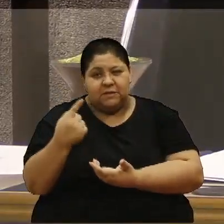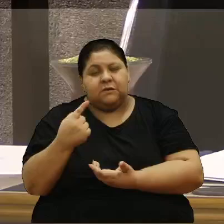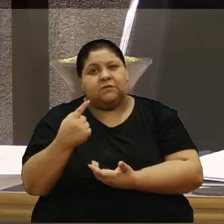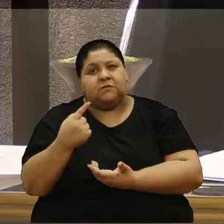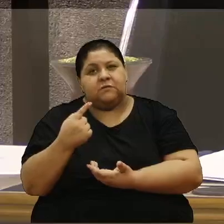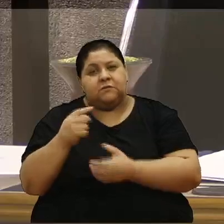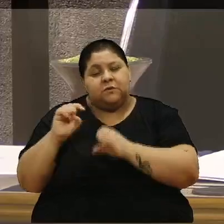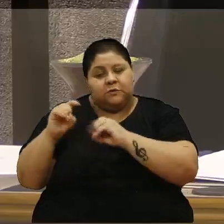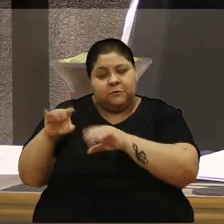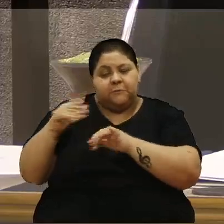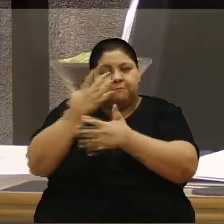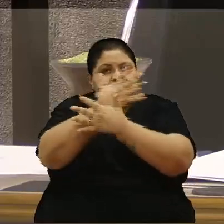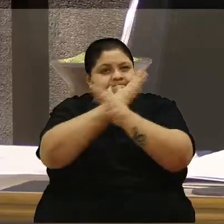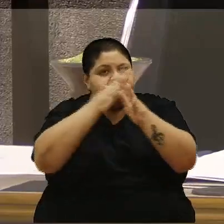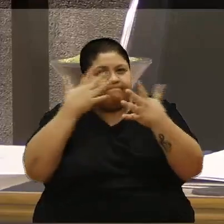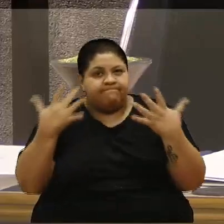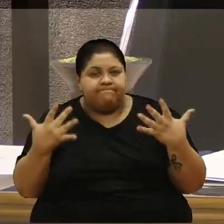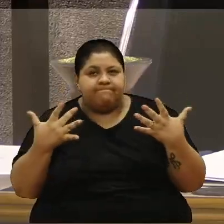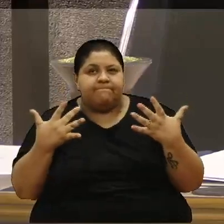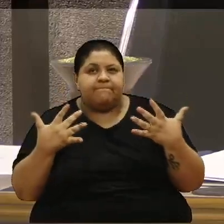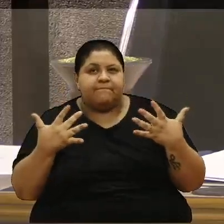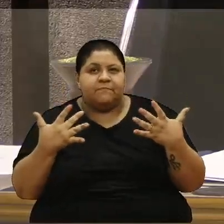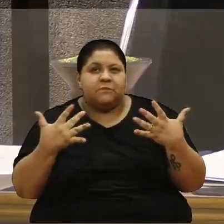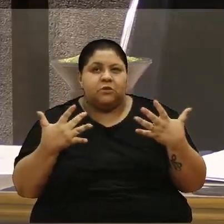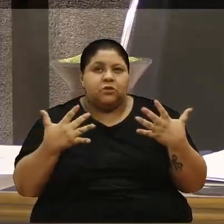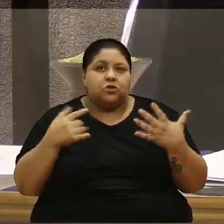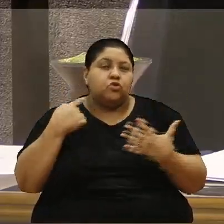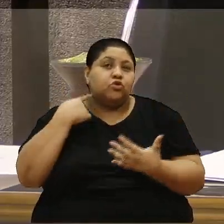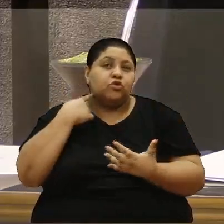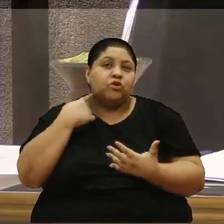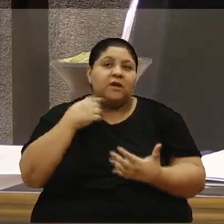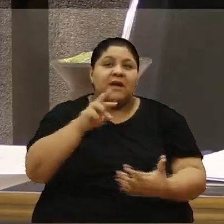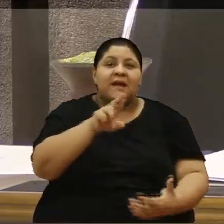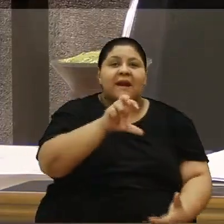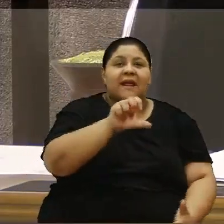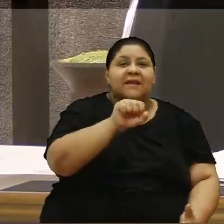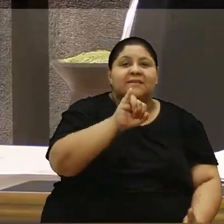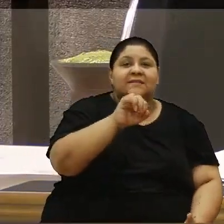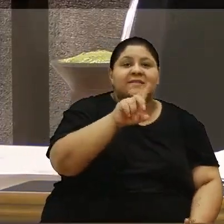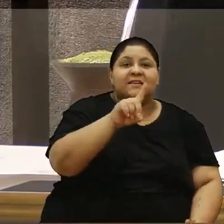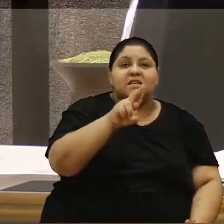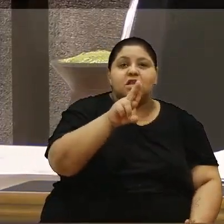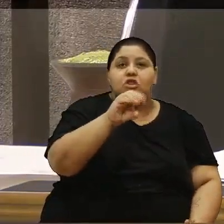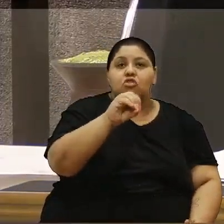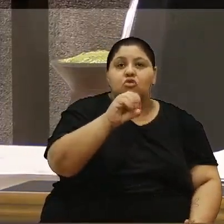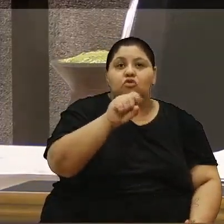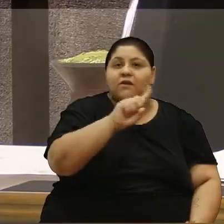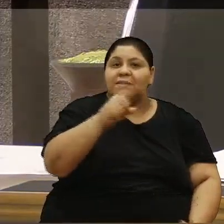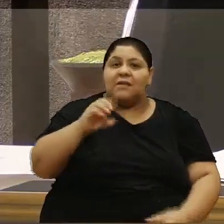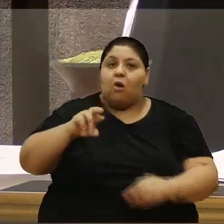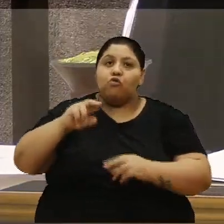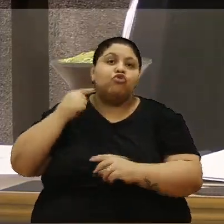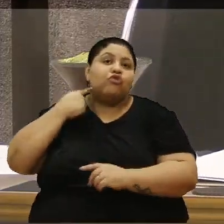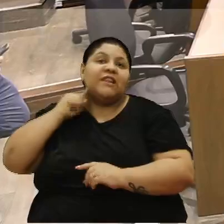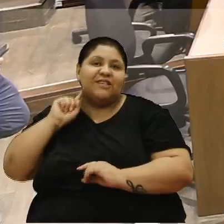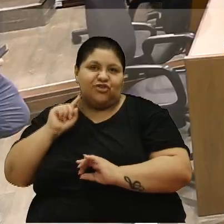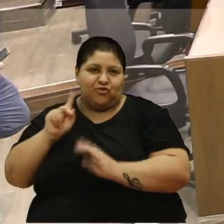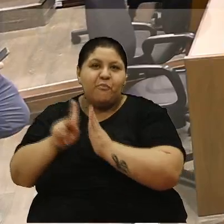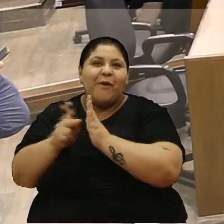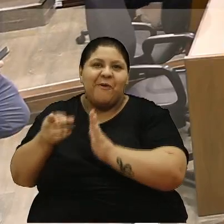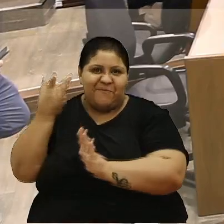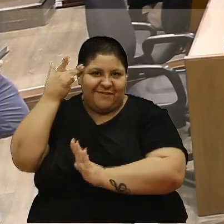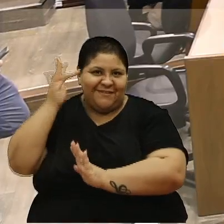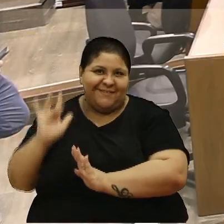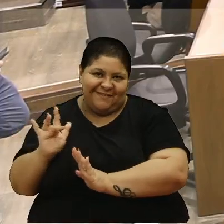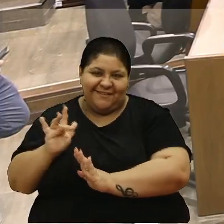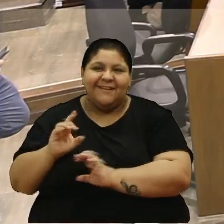da educação ambiental, da questão dos resíduos, não do lixo, mas dos resíduos e do reaproveitamento em Caxias. Com certeza, essa